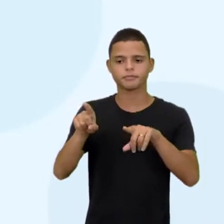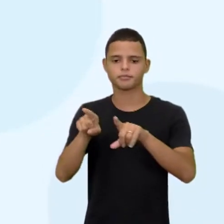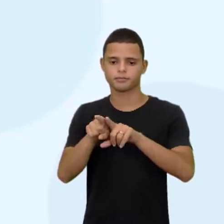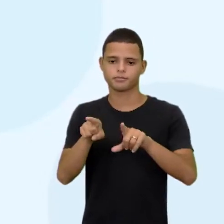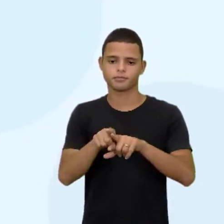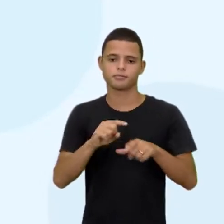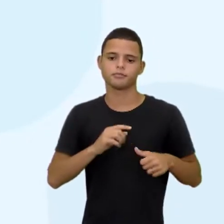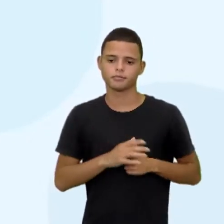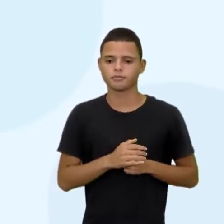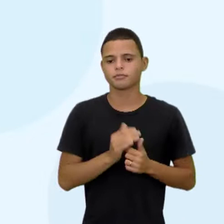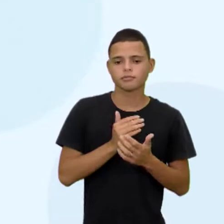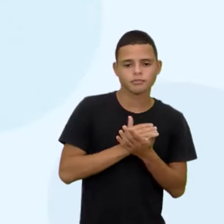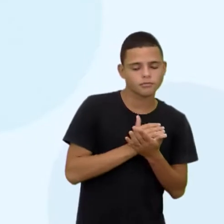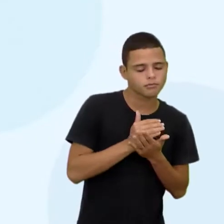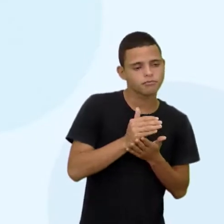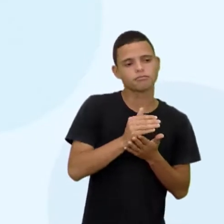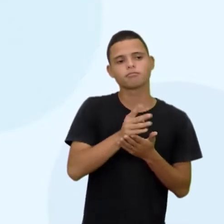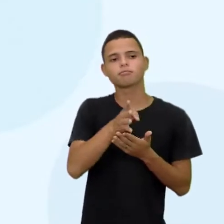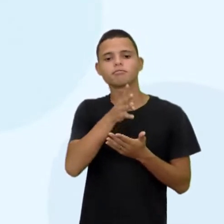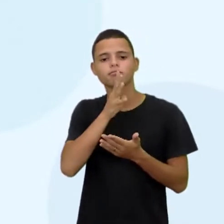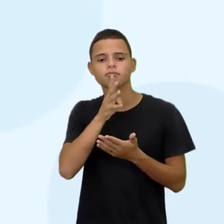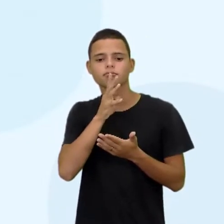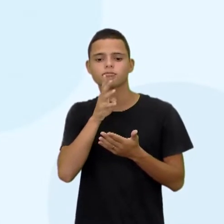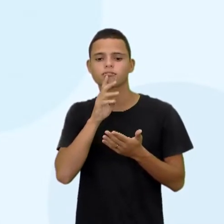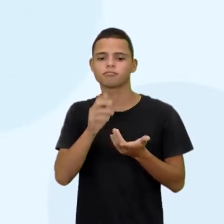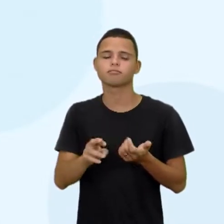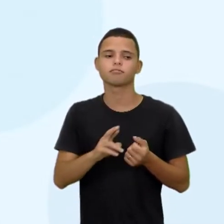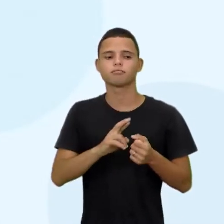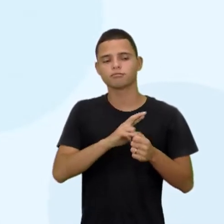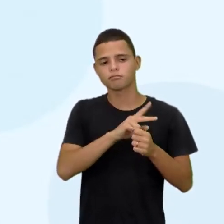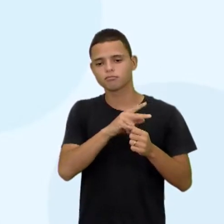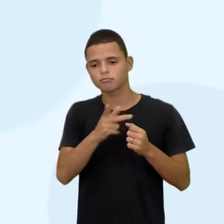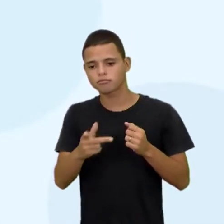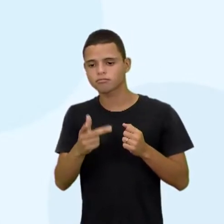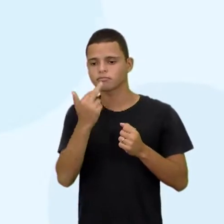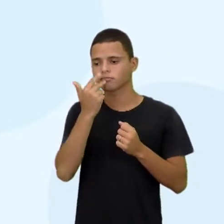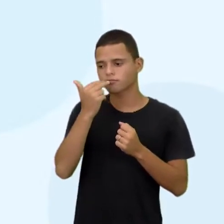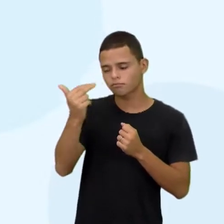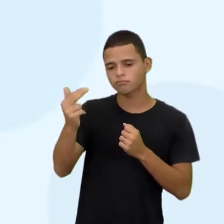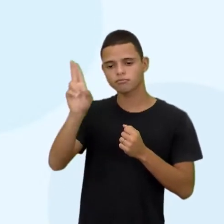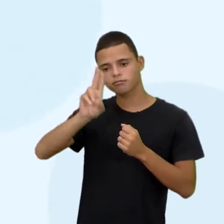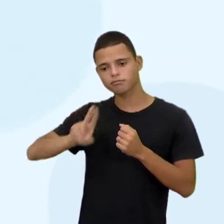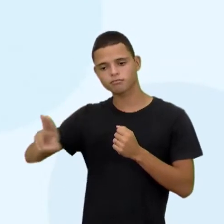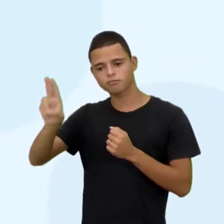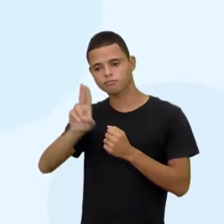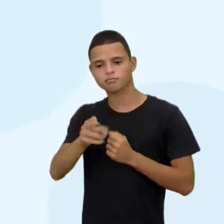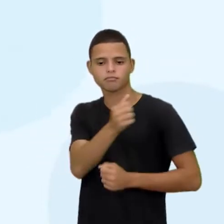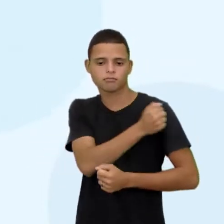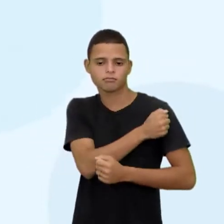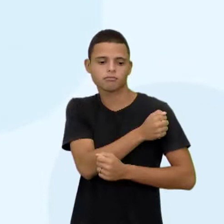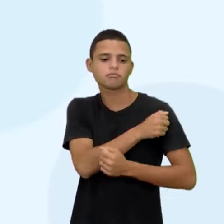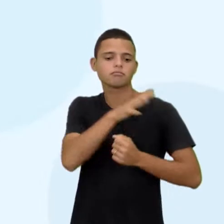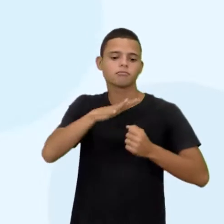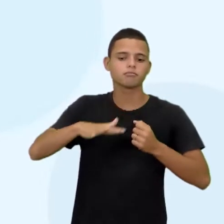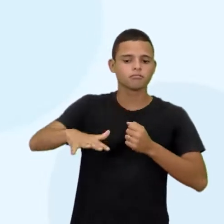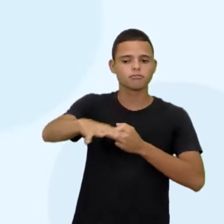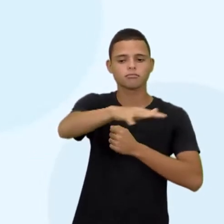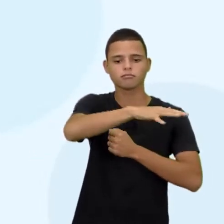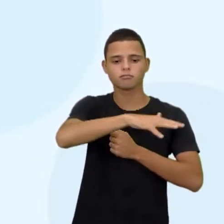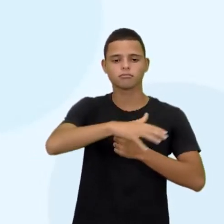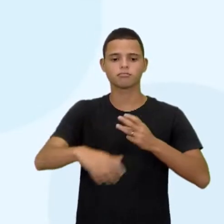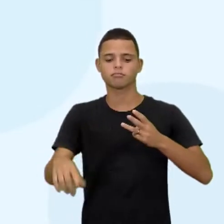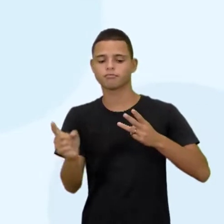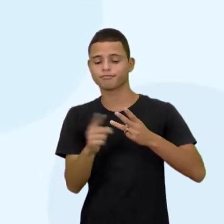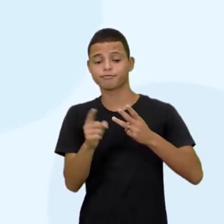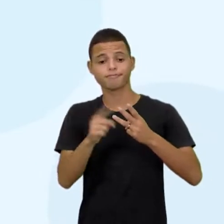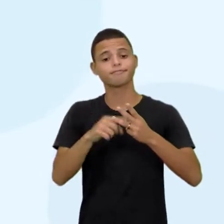dimensões, partindo do reconhecimento das variações linguísticas praticadas pelo estudante em seu entorno.